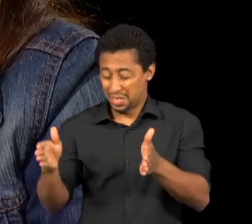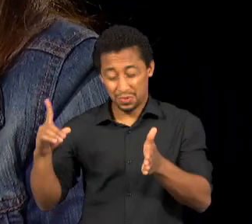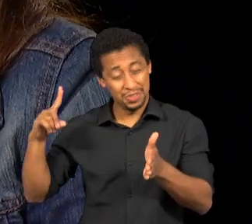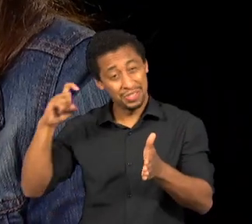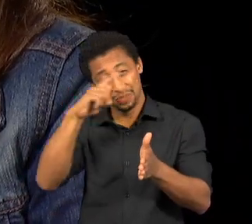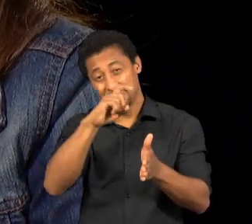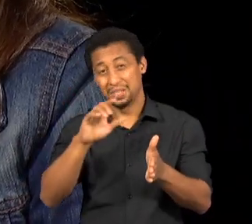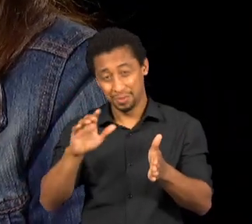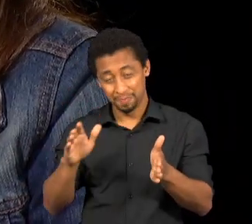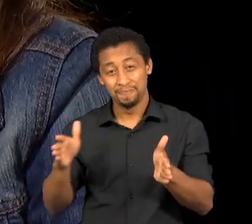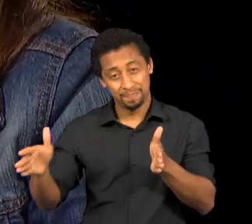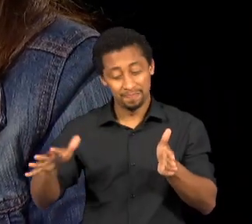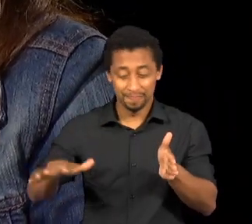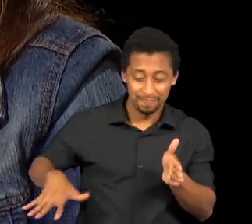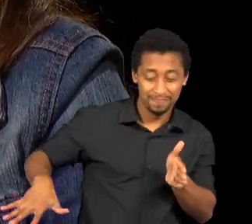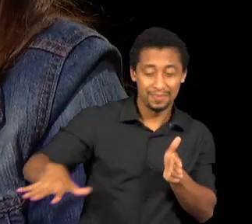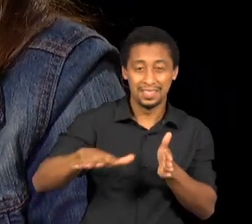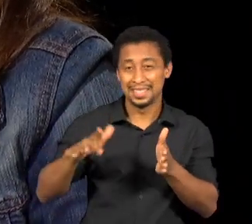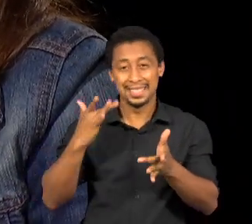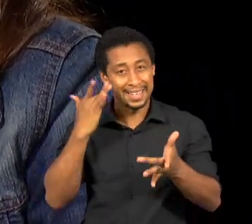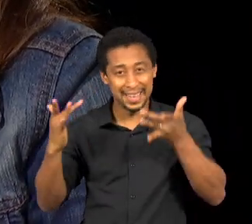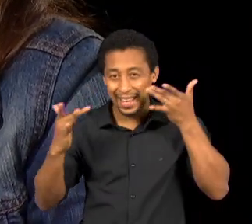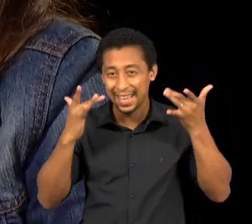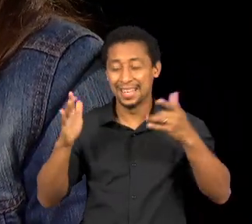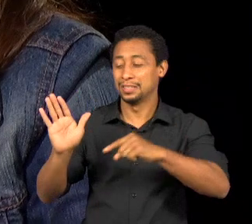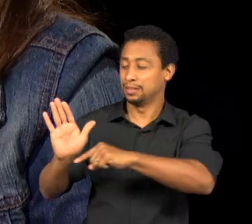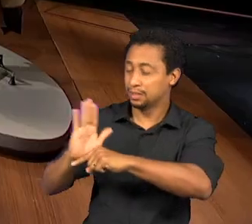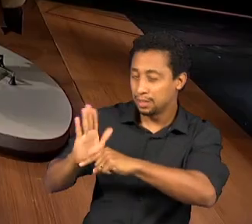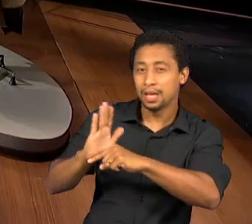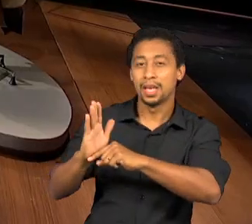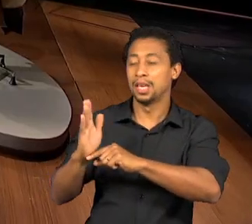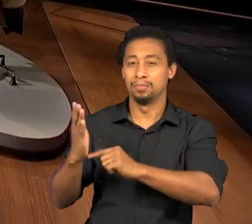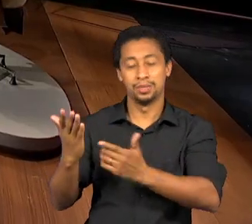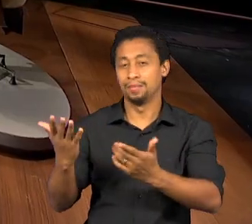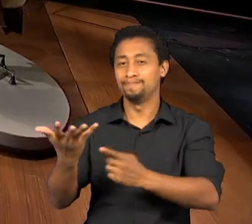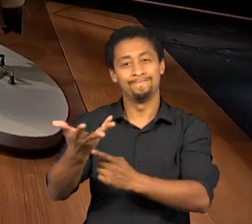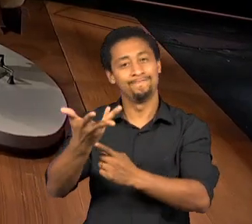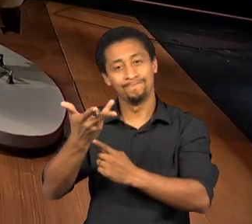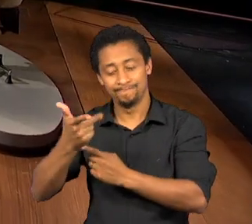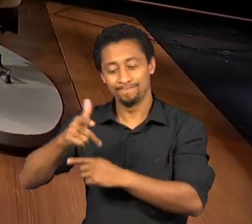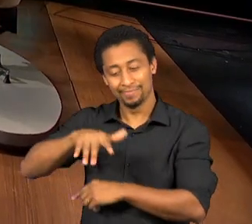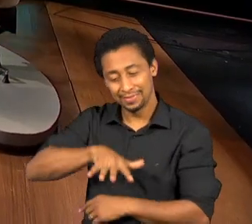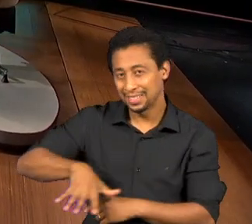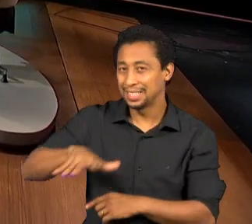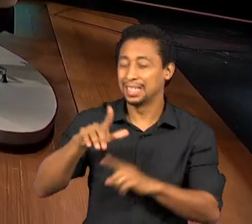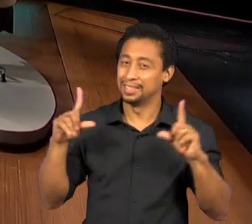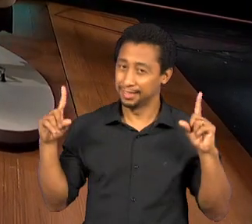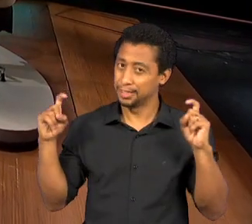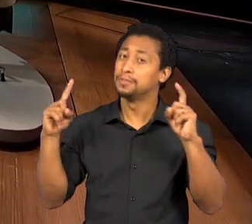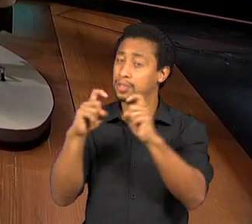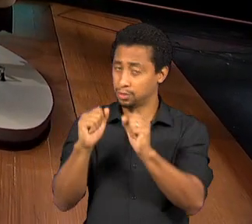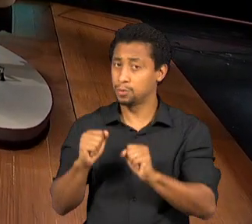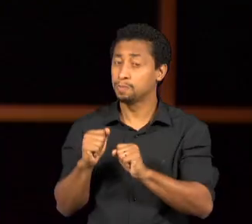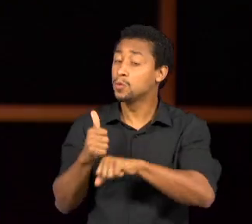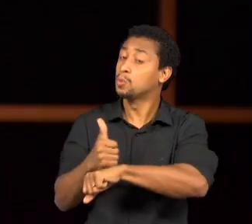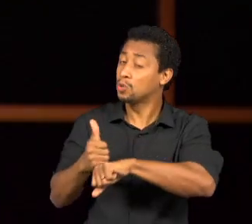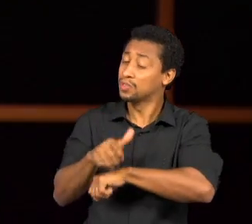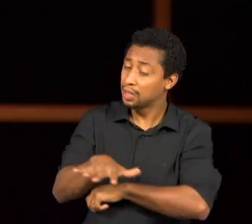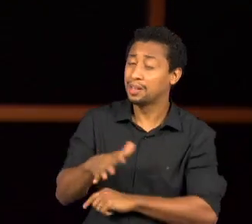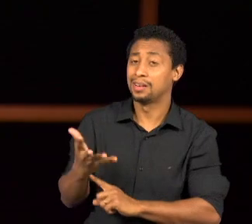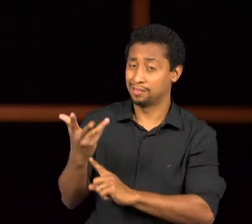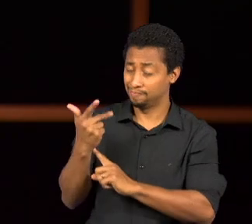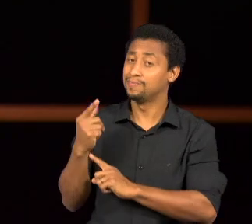do teatro, do cinema, das artes todas. A pior fase que os artistas estão passando. Eu